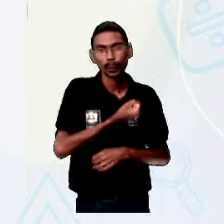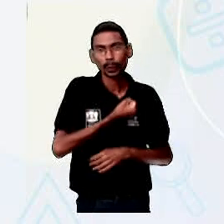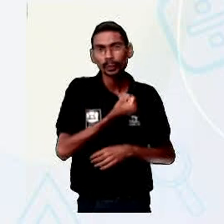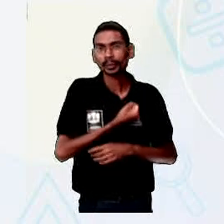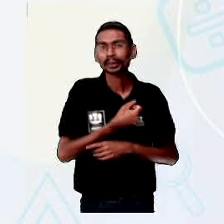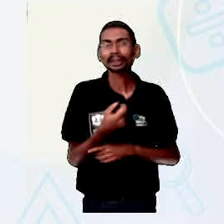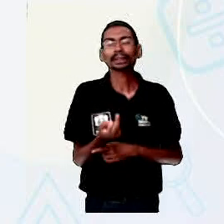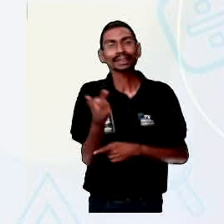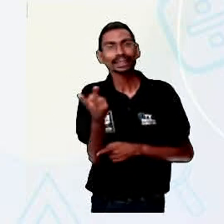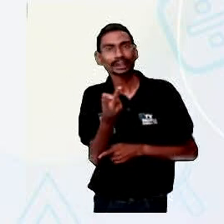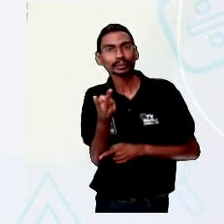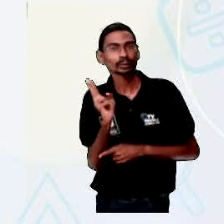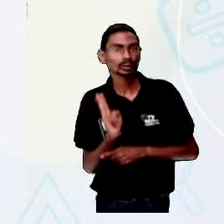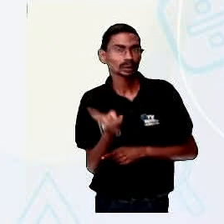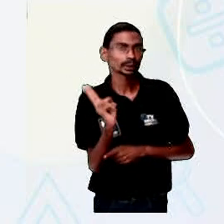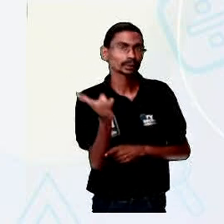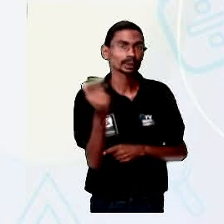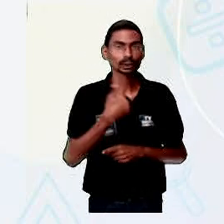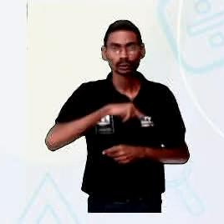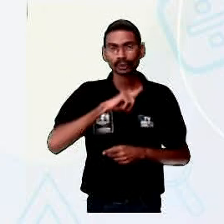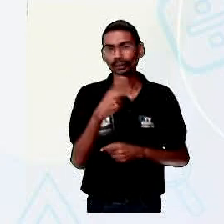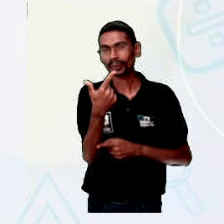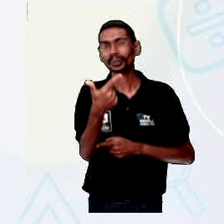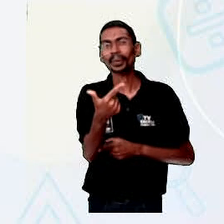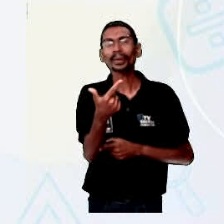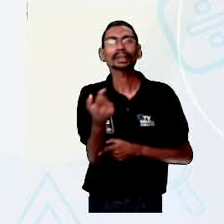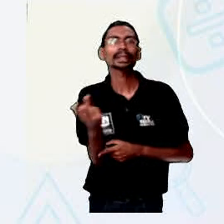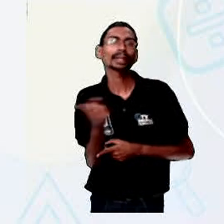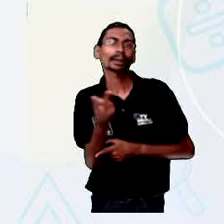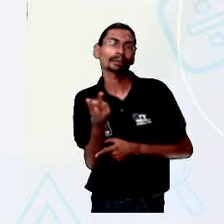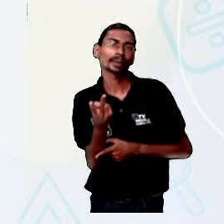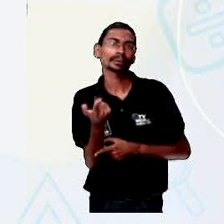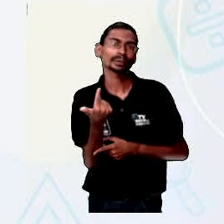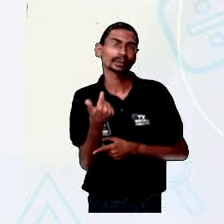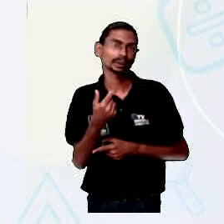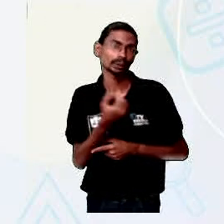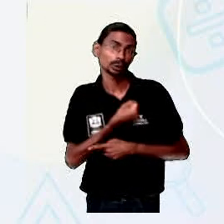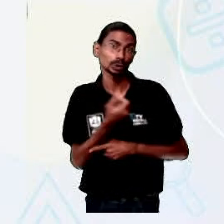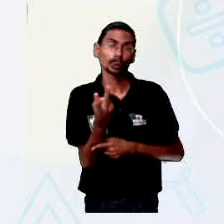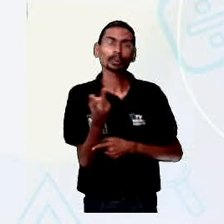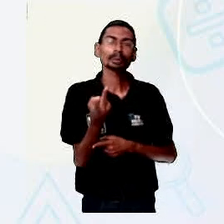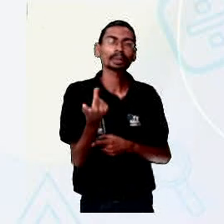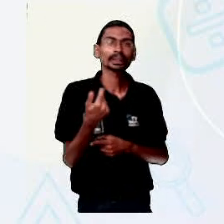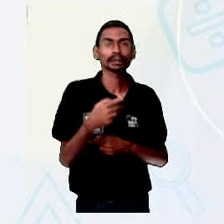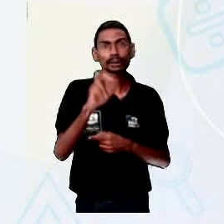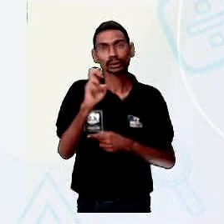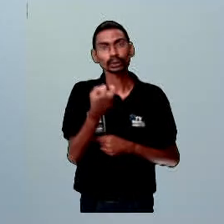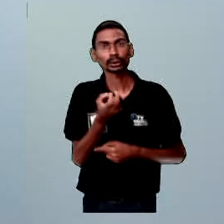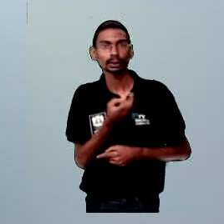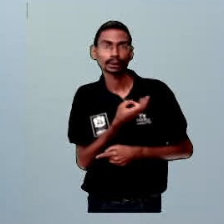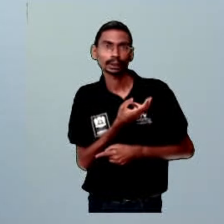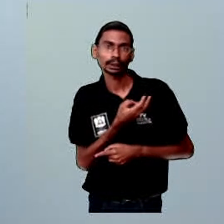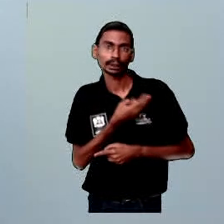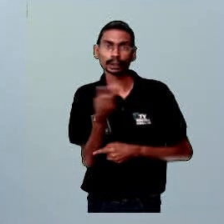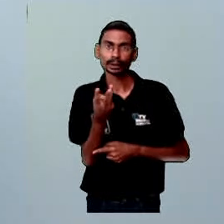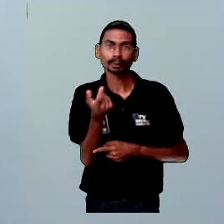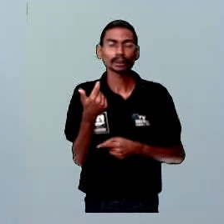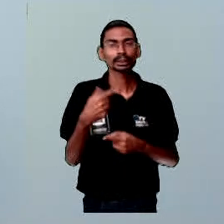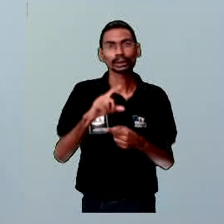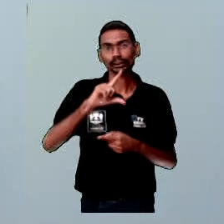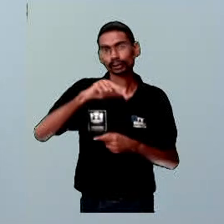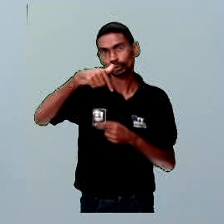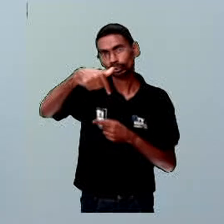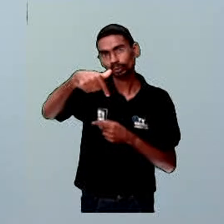sempre. Eu tenho 2, que é par, eu tenho 5, que é ímpar, e a soma desses dois números vai dar igual a